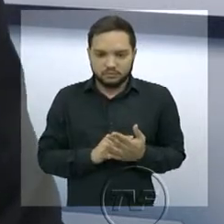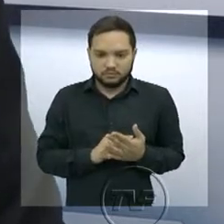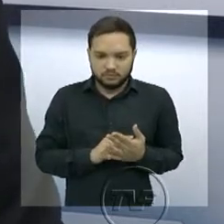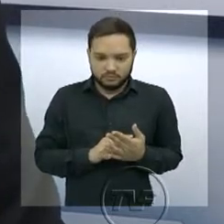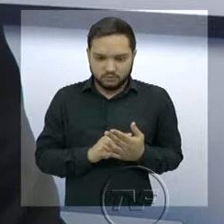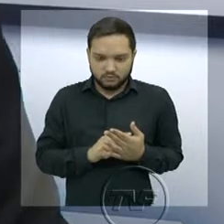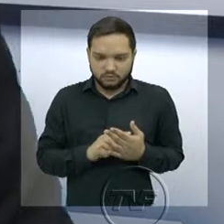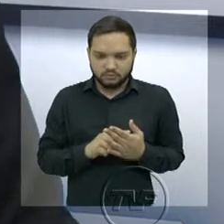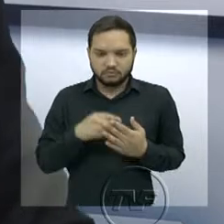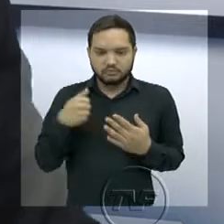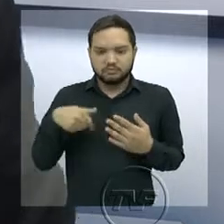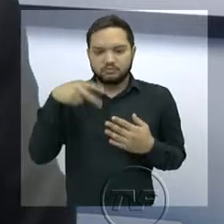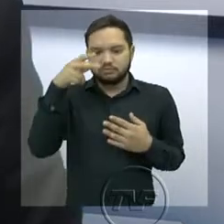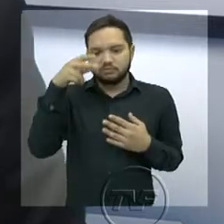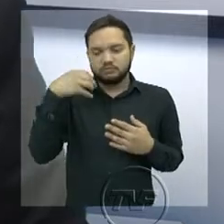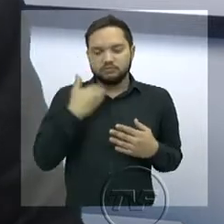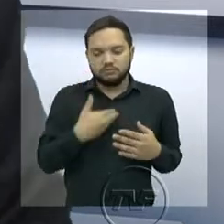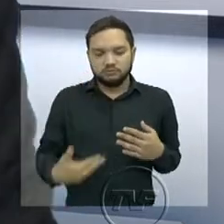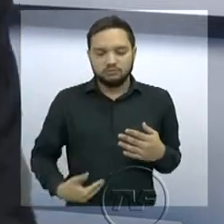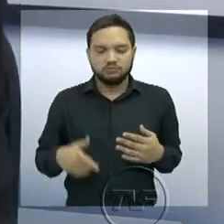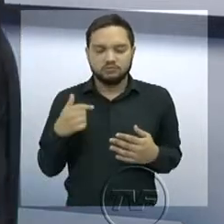da administração pública, importante que